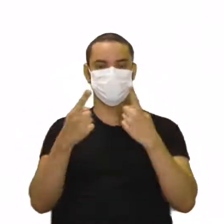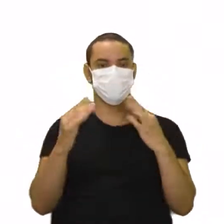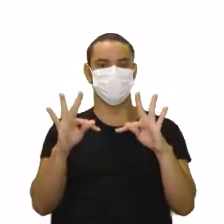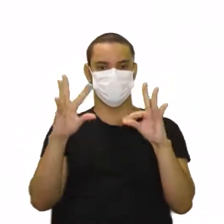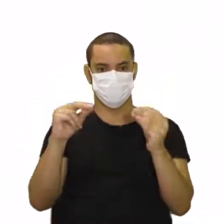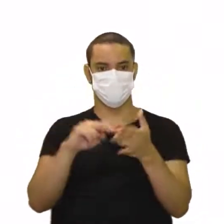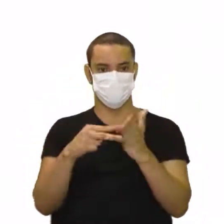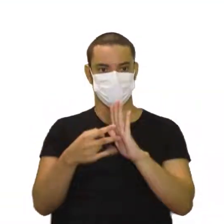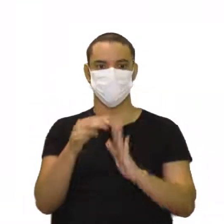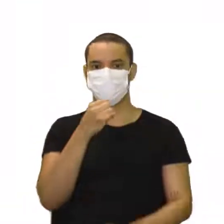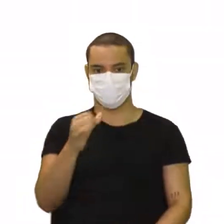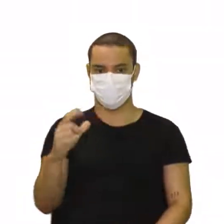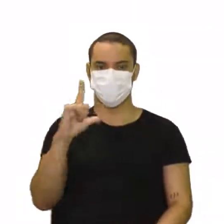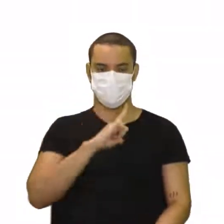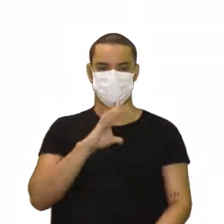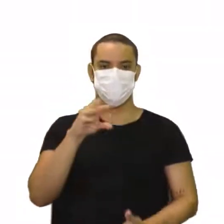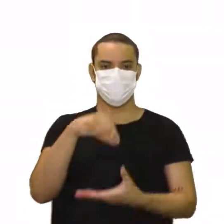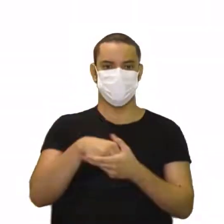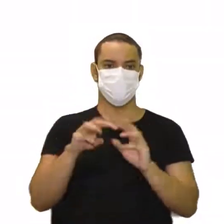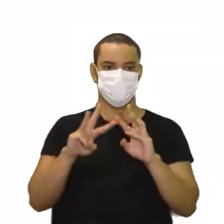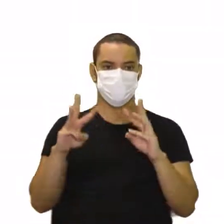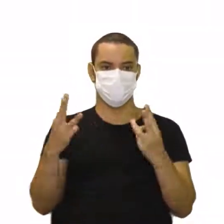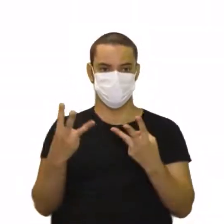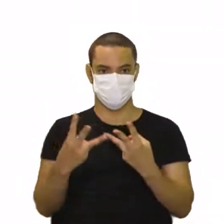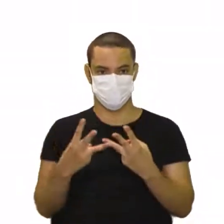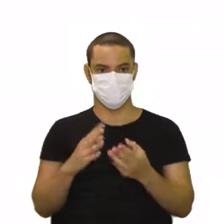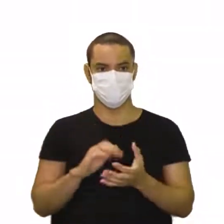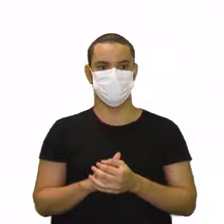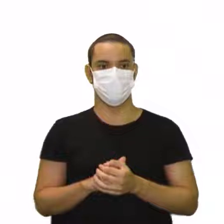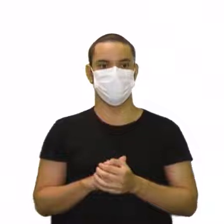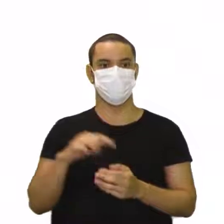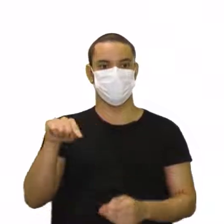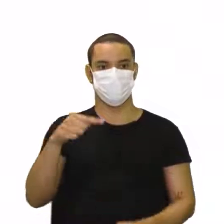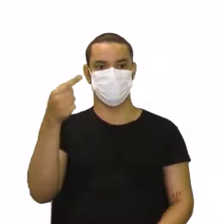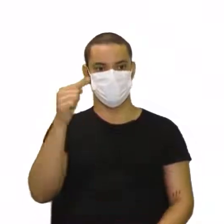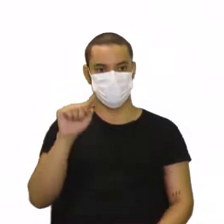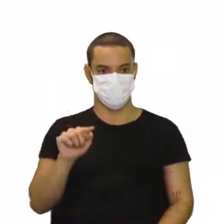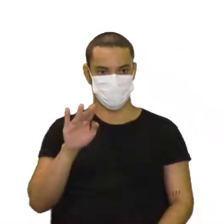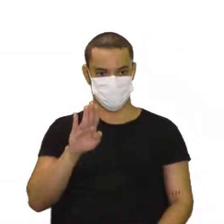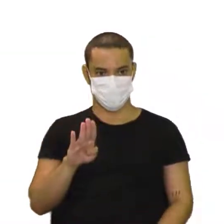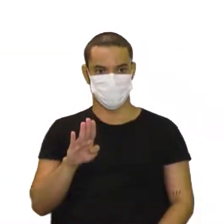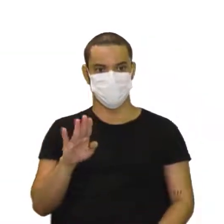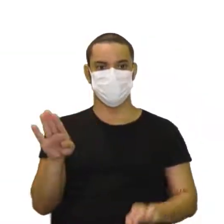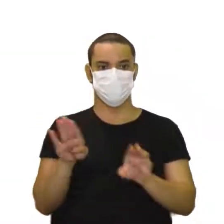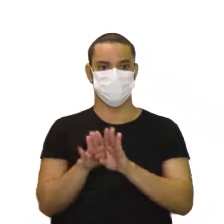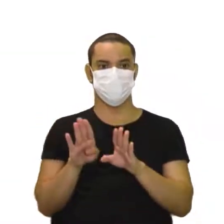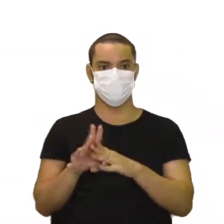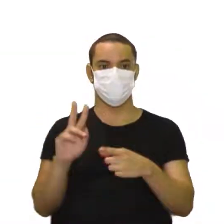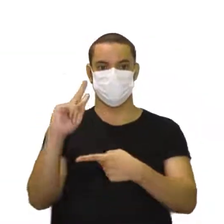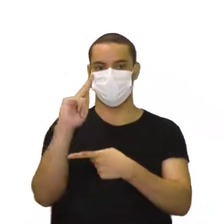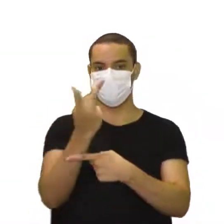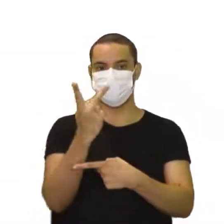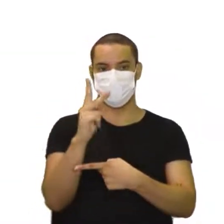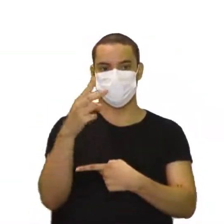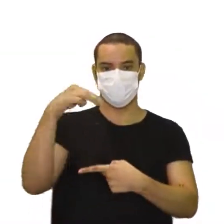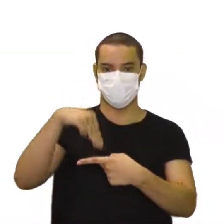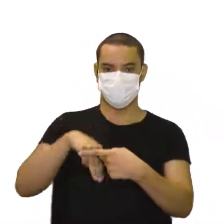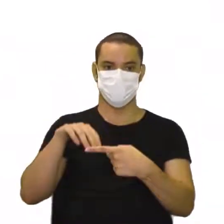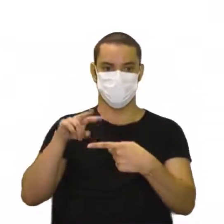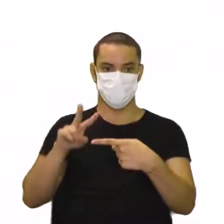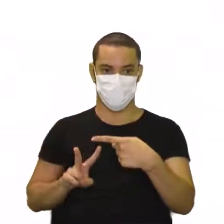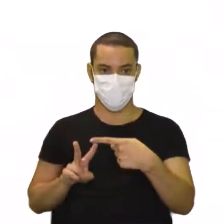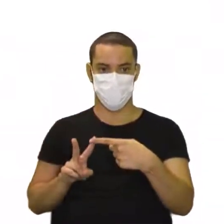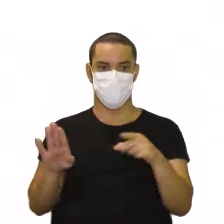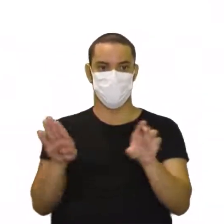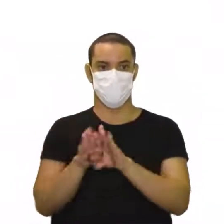energia, então tem, né? Lambda, comprimento de onda, né, desse elétron, vai ser o quê? A constante